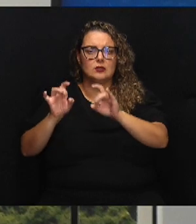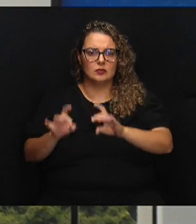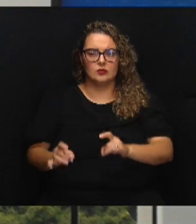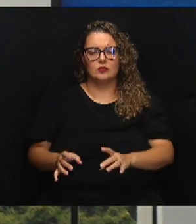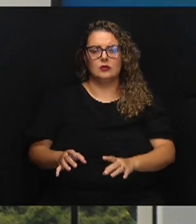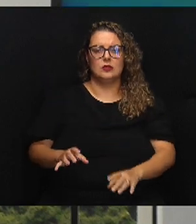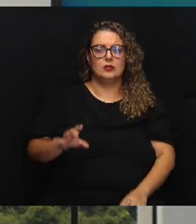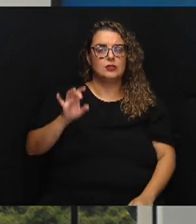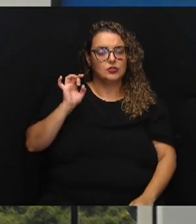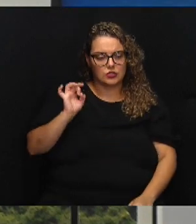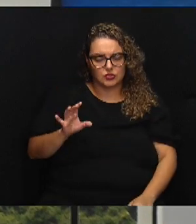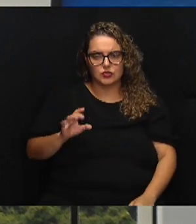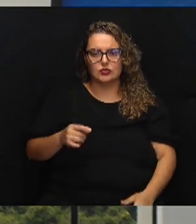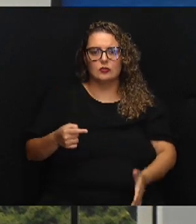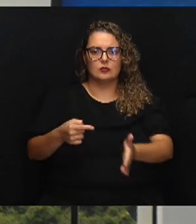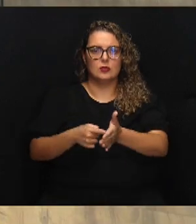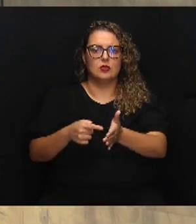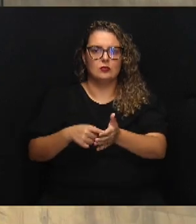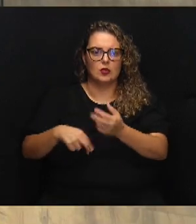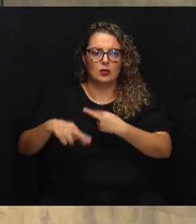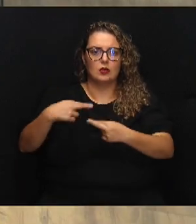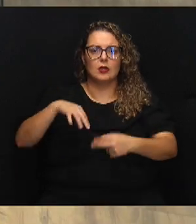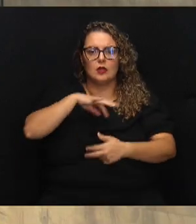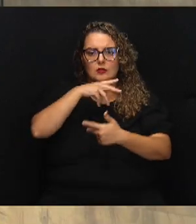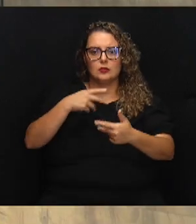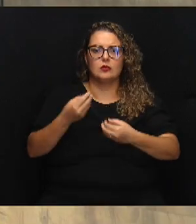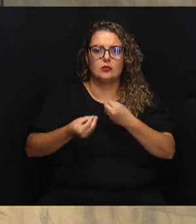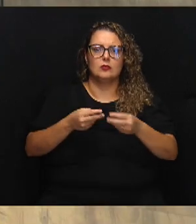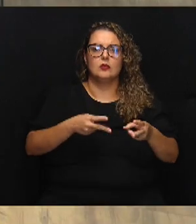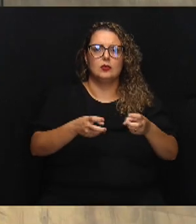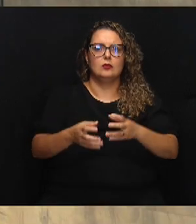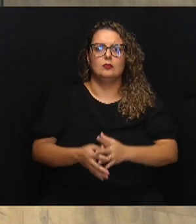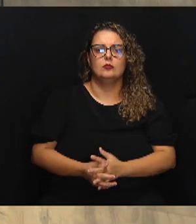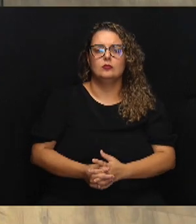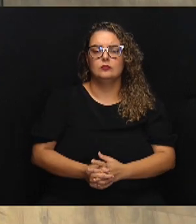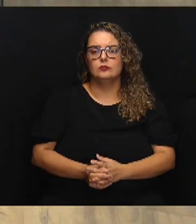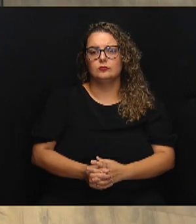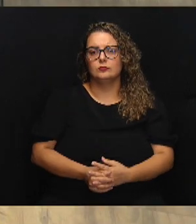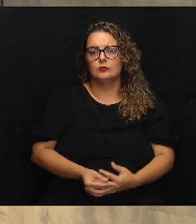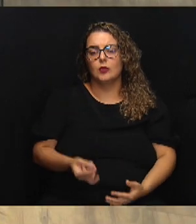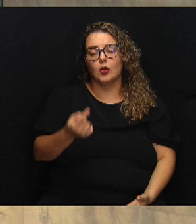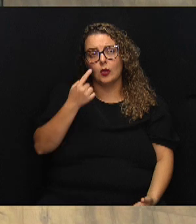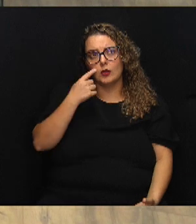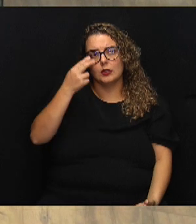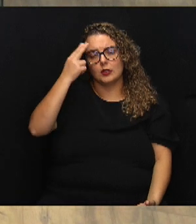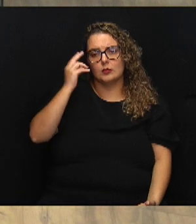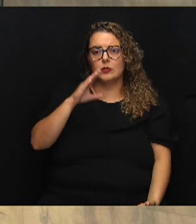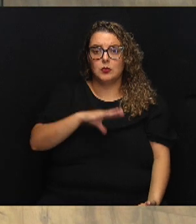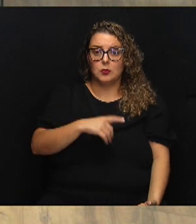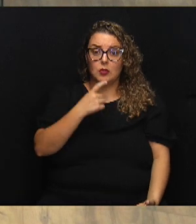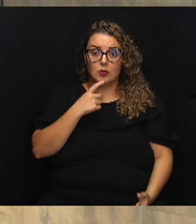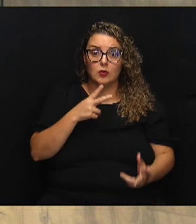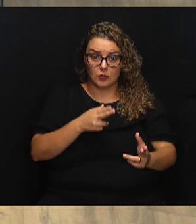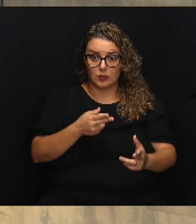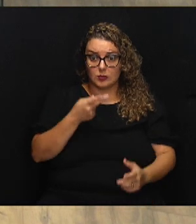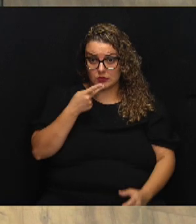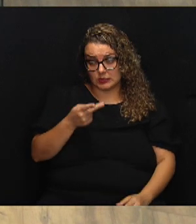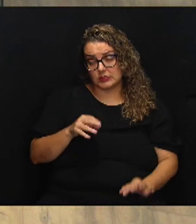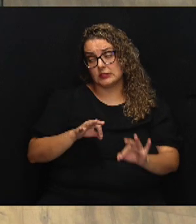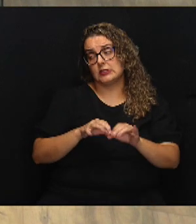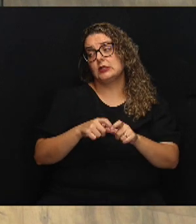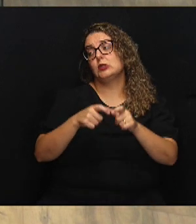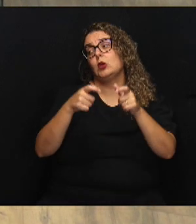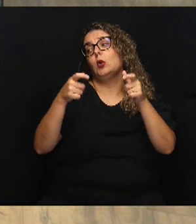especializado só para cuidar dessa causa animal? Como é que vocês enxergam? O Gabriel, Campinas, como você disse, é uma metrópole.